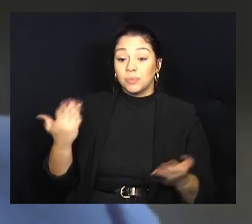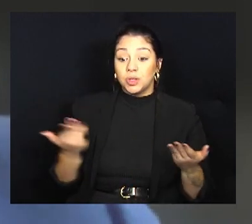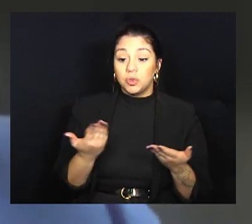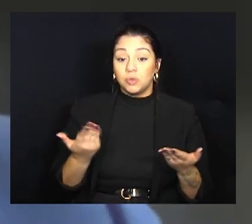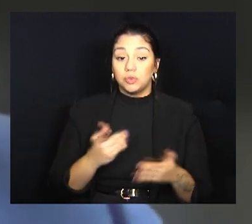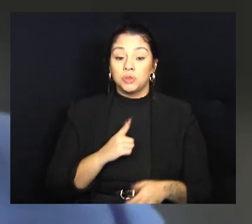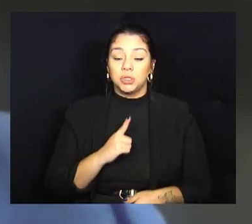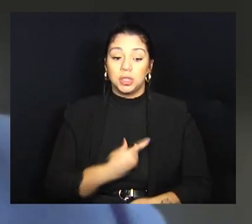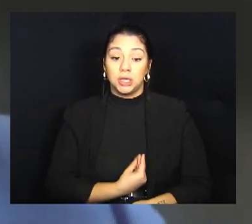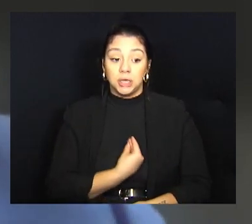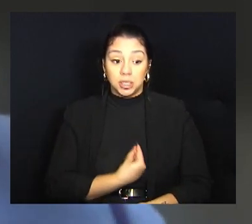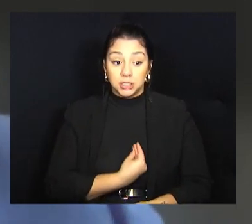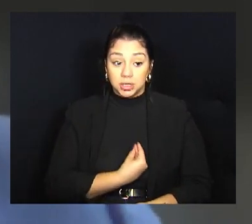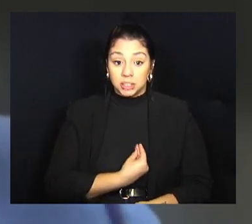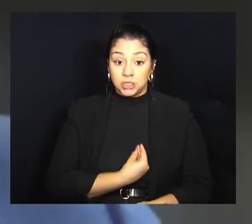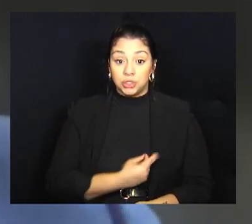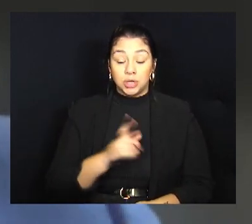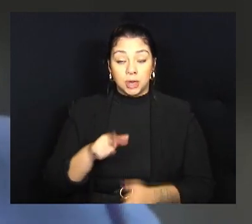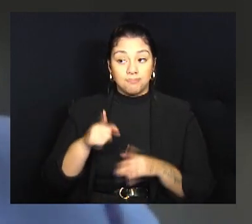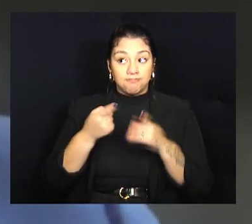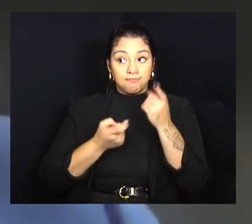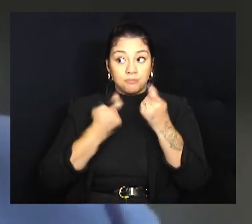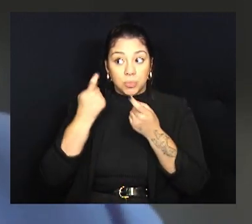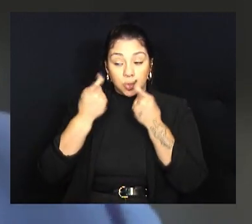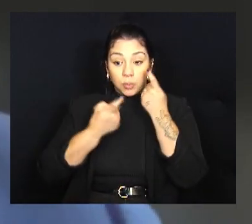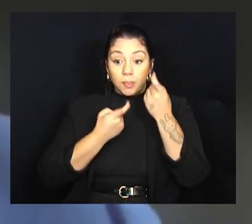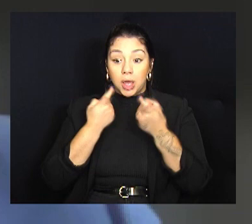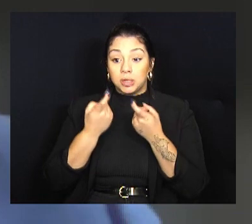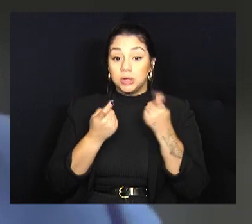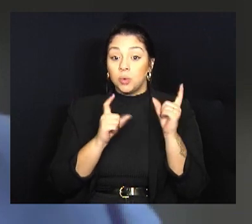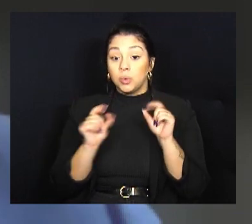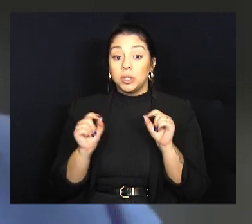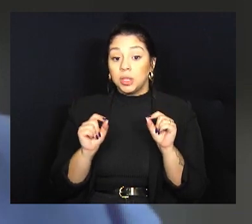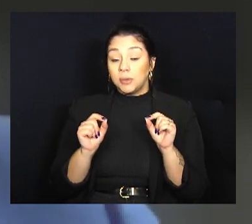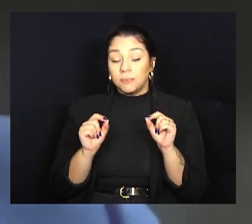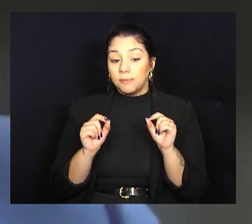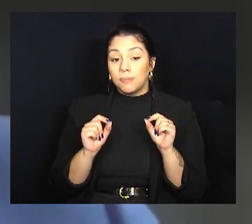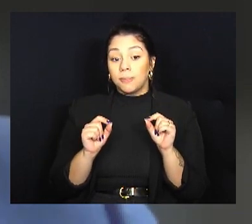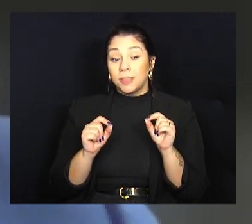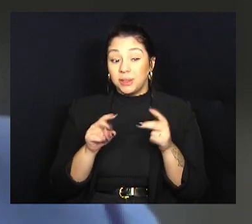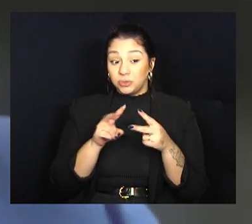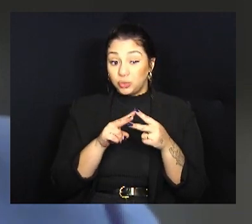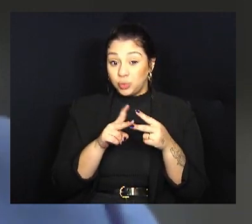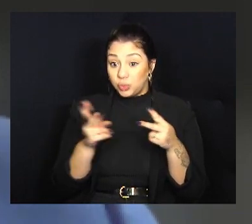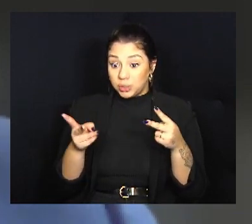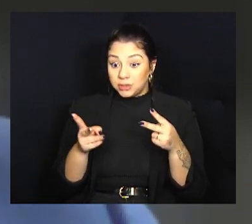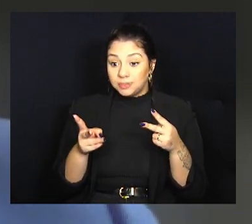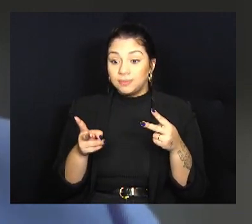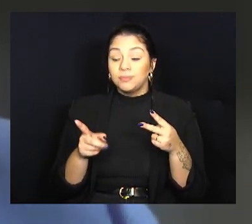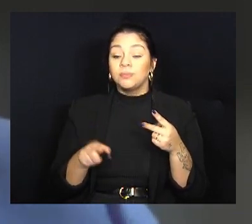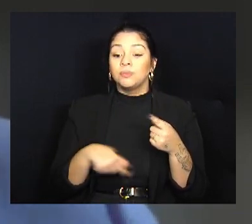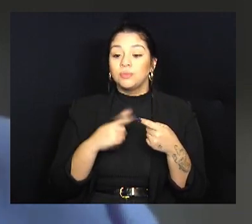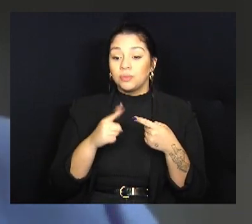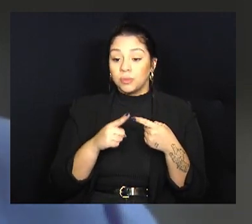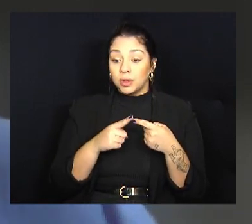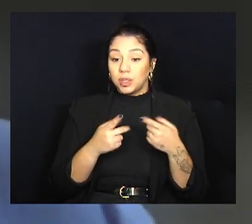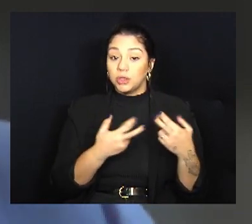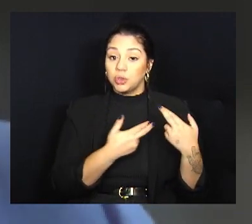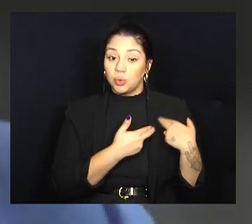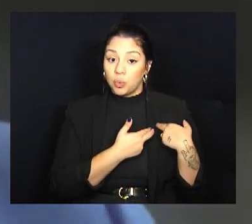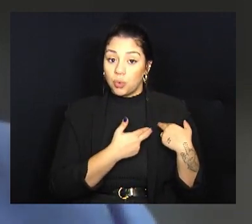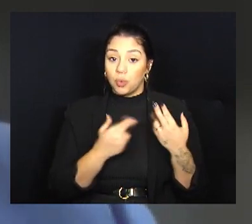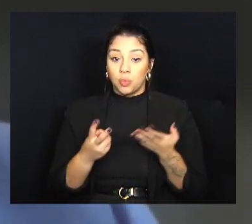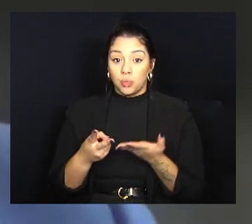hoje é uma preocupação dupla, né? Tanto o de carga tributária, como